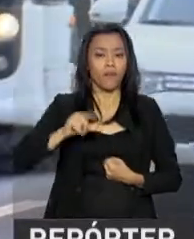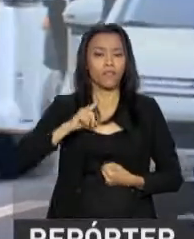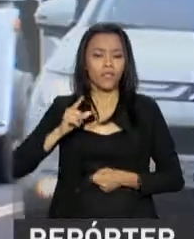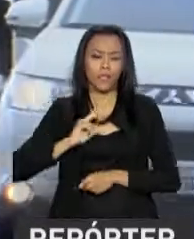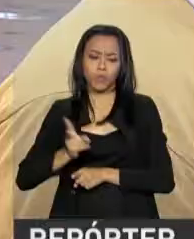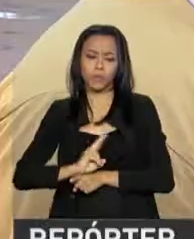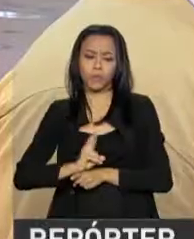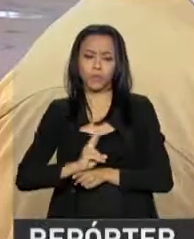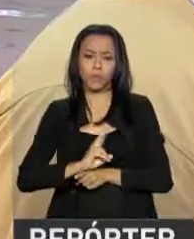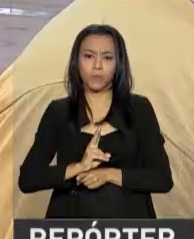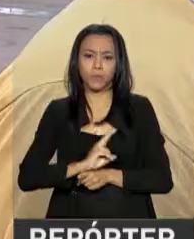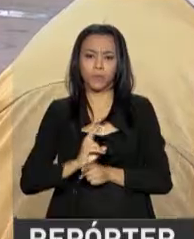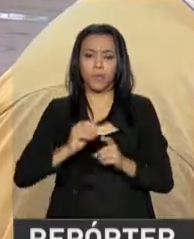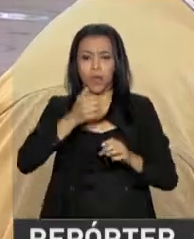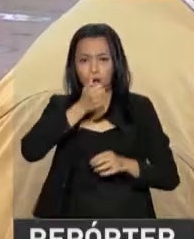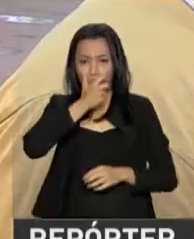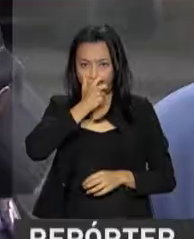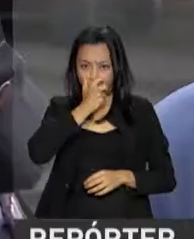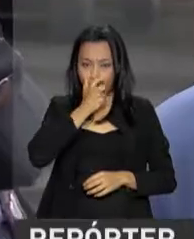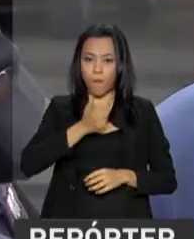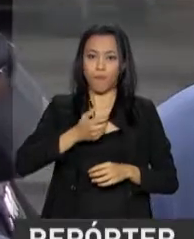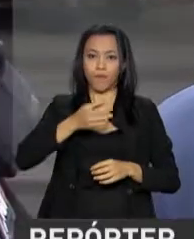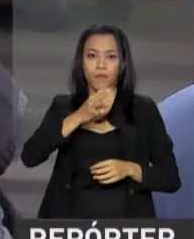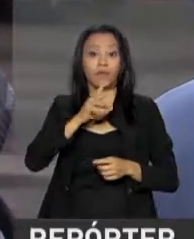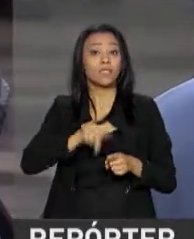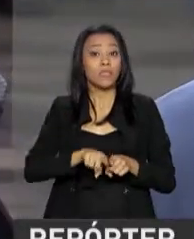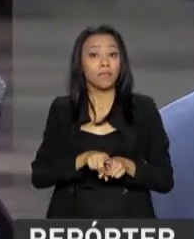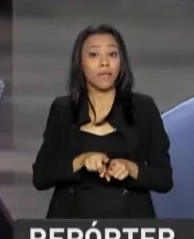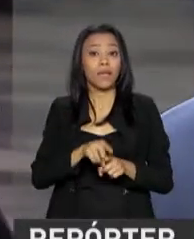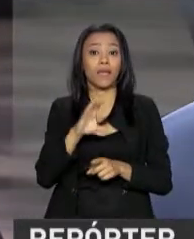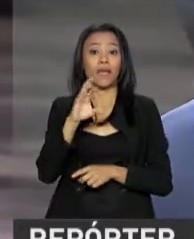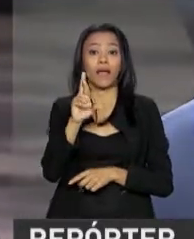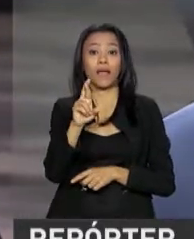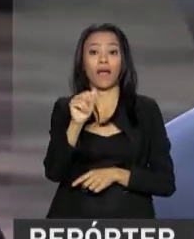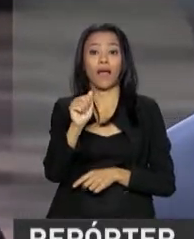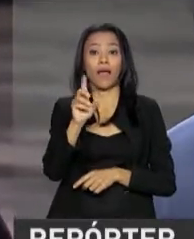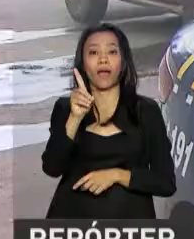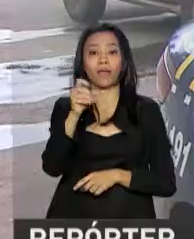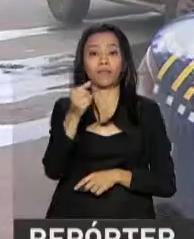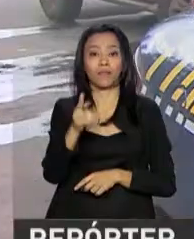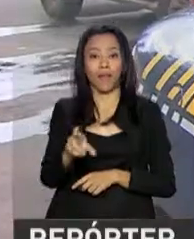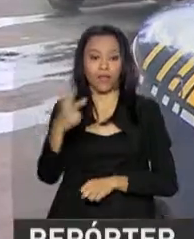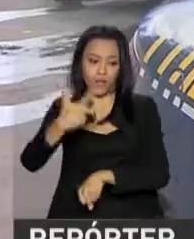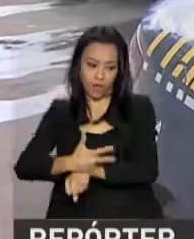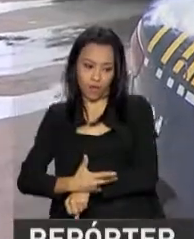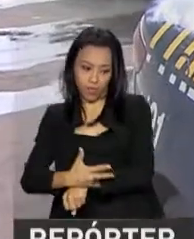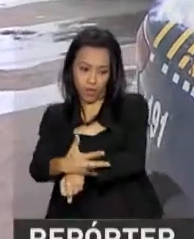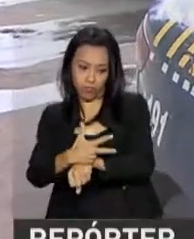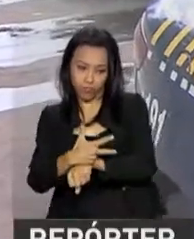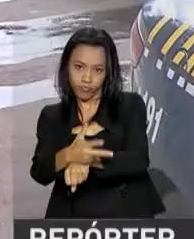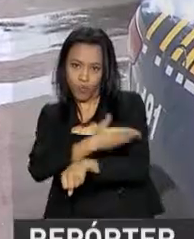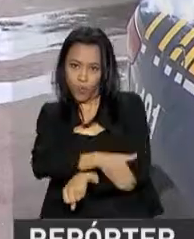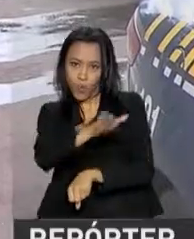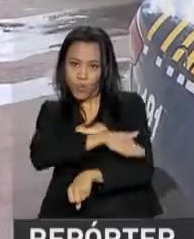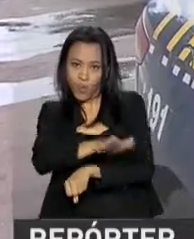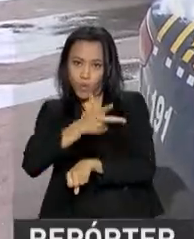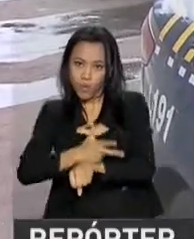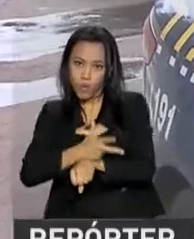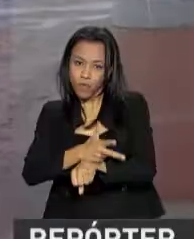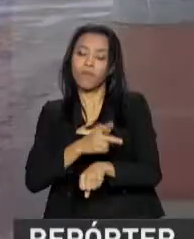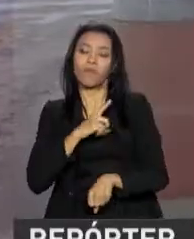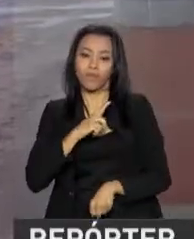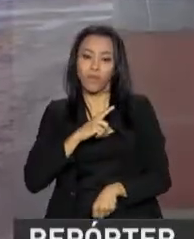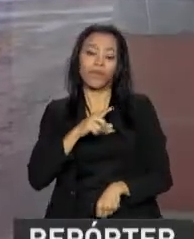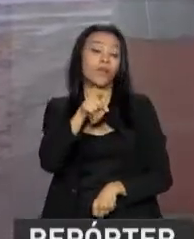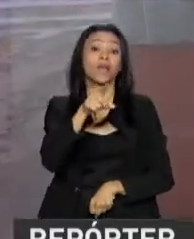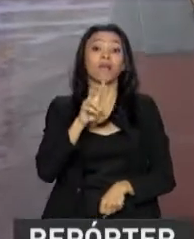uso de radares e bafômetros em pontos críticos de acidentes nas estradas federais a fiscalização vai focar no